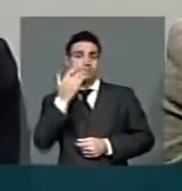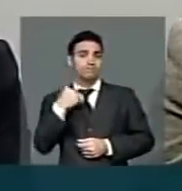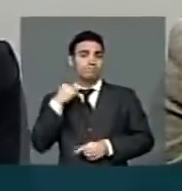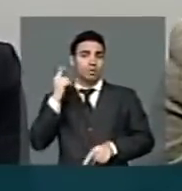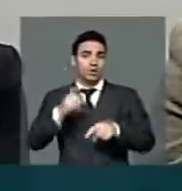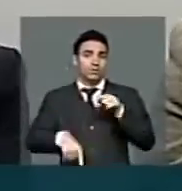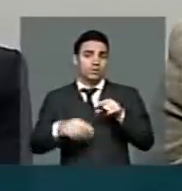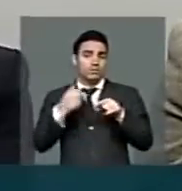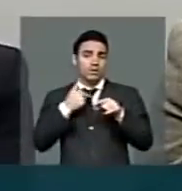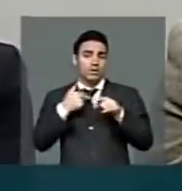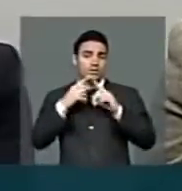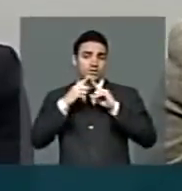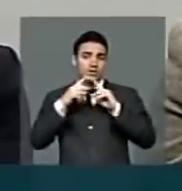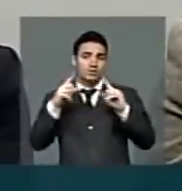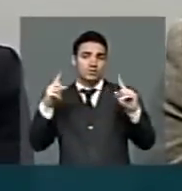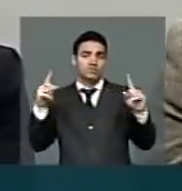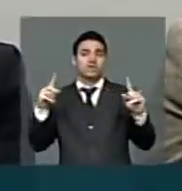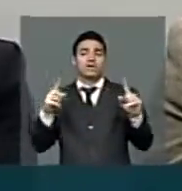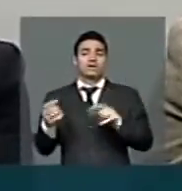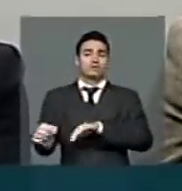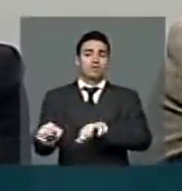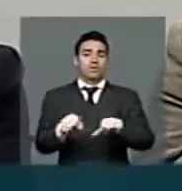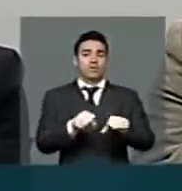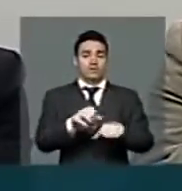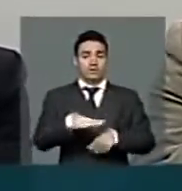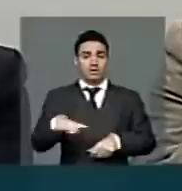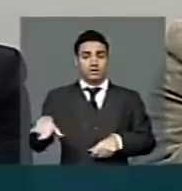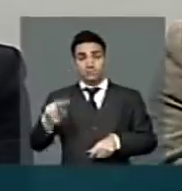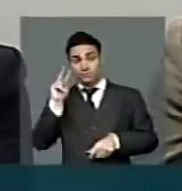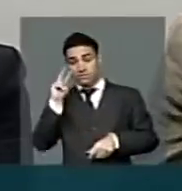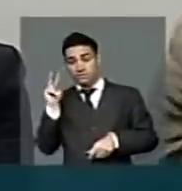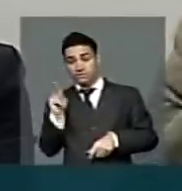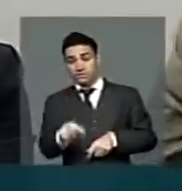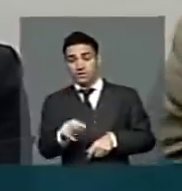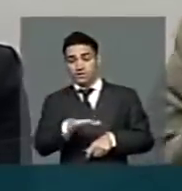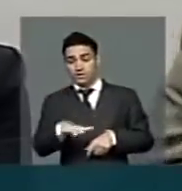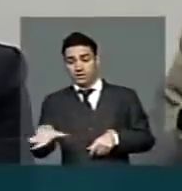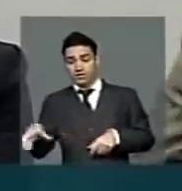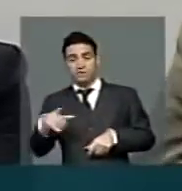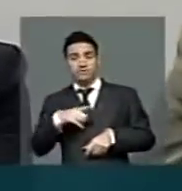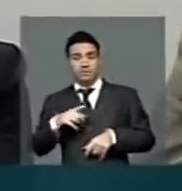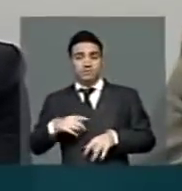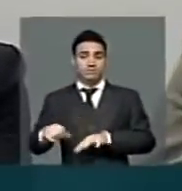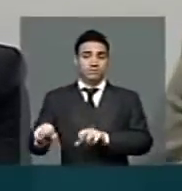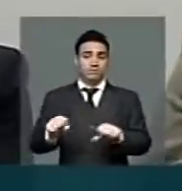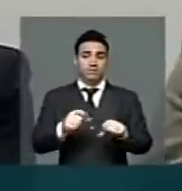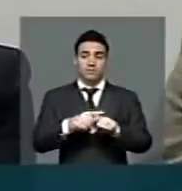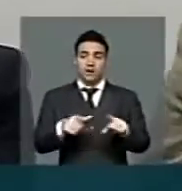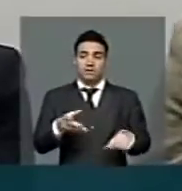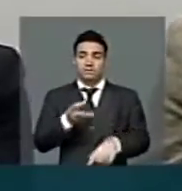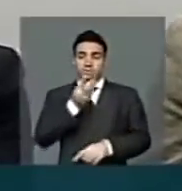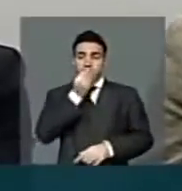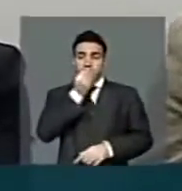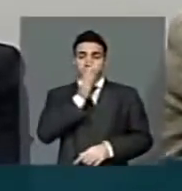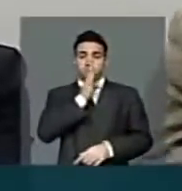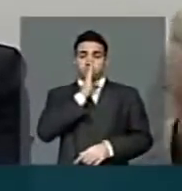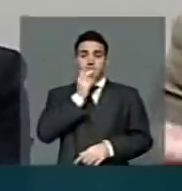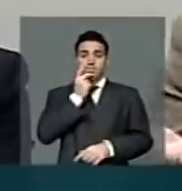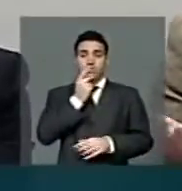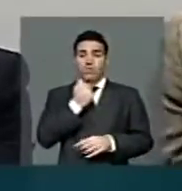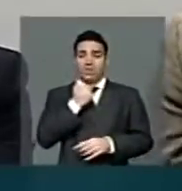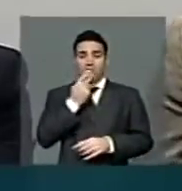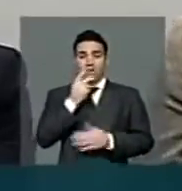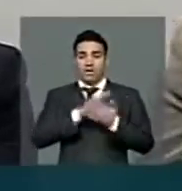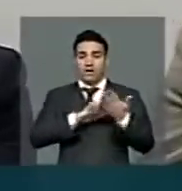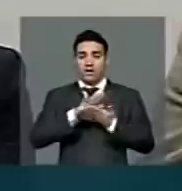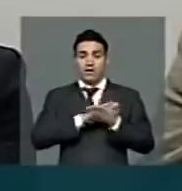denunciar exploração sexual de crianças nessas casas. Elas veem crianças, meninas sendo exploradas lá e elas não podem dizer nada, sabe por quê? Porque a casa